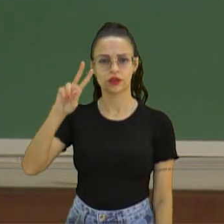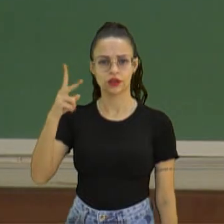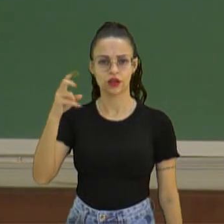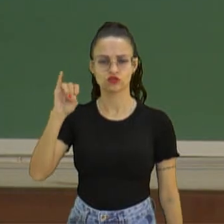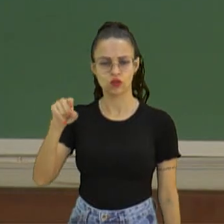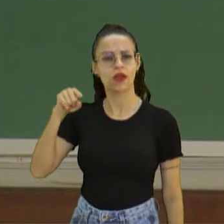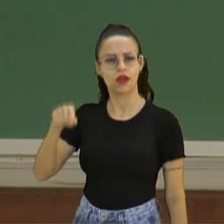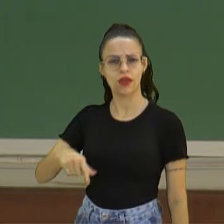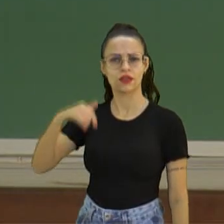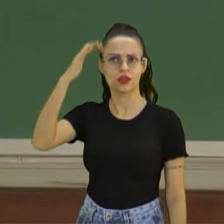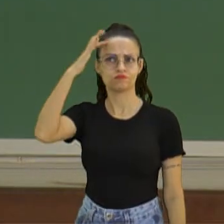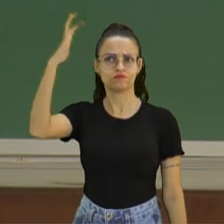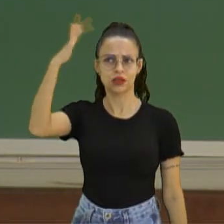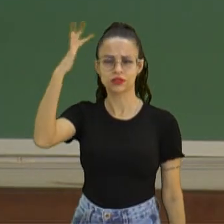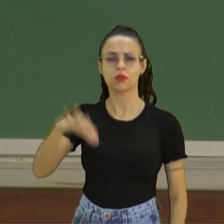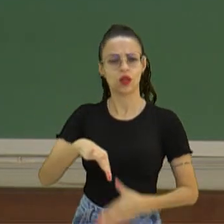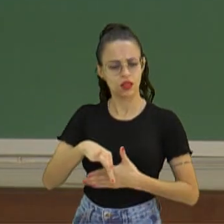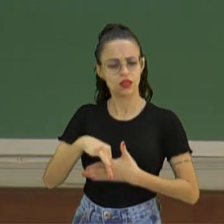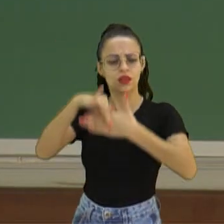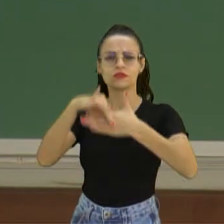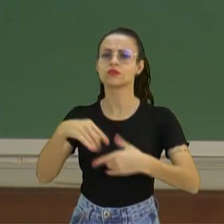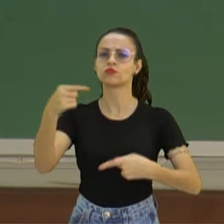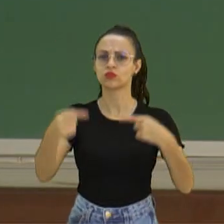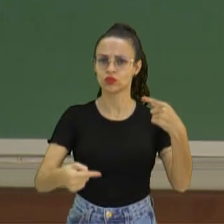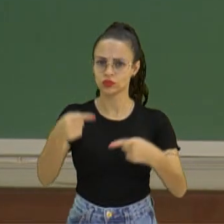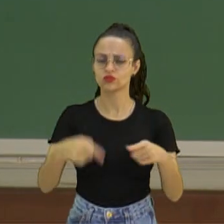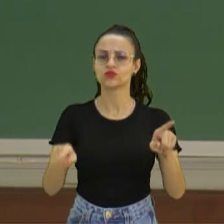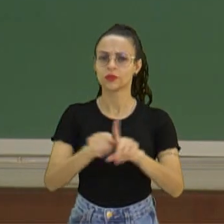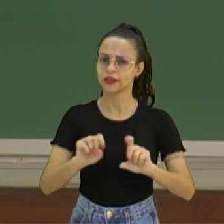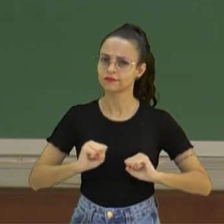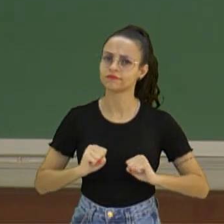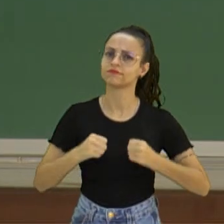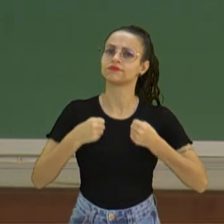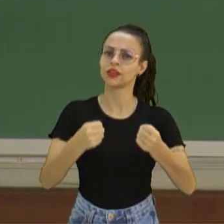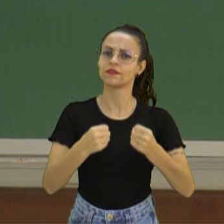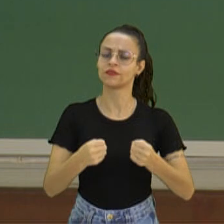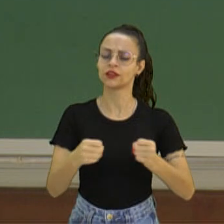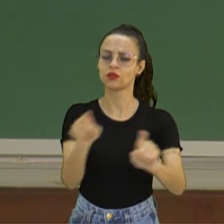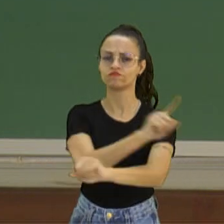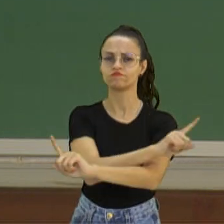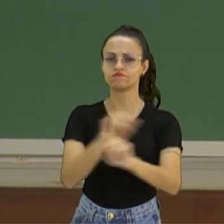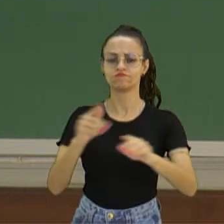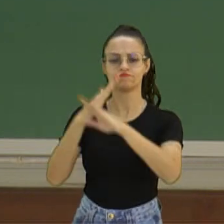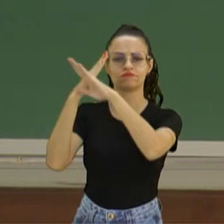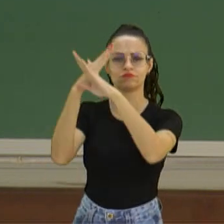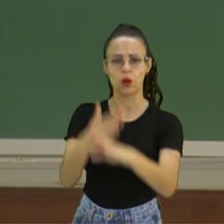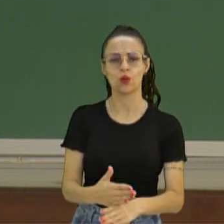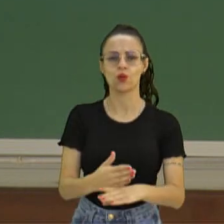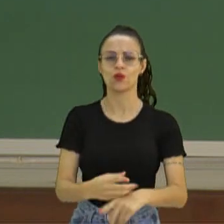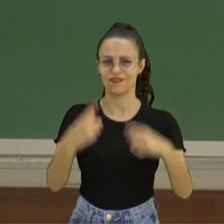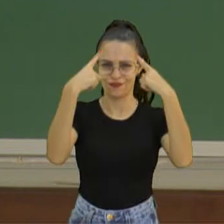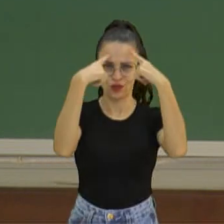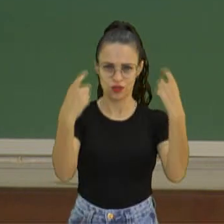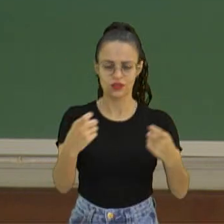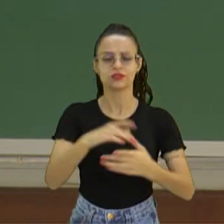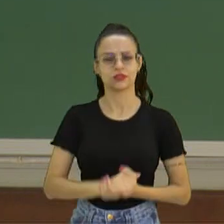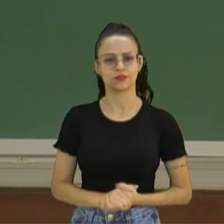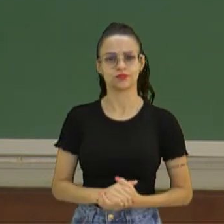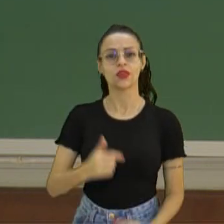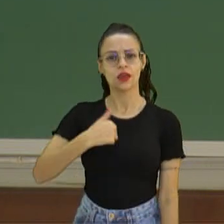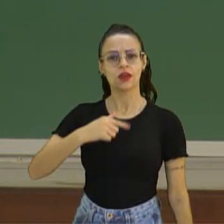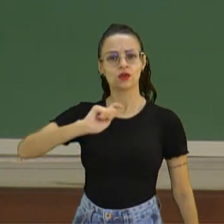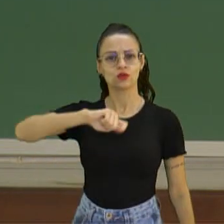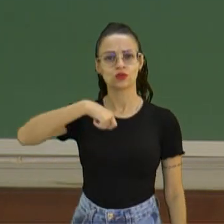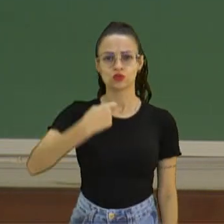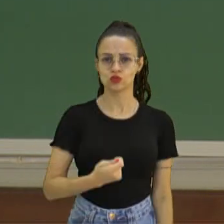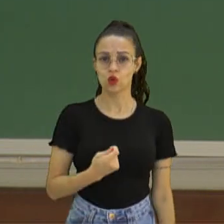um foi um grande Pensador e um líder político também que defendeu a não-violência e ele dizia-me consideram